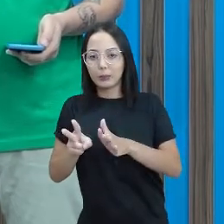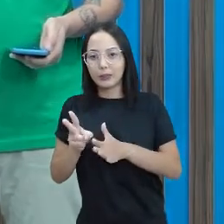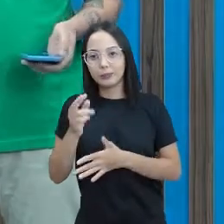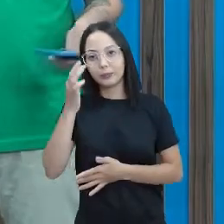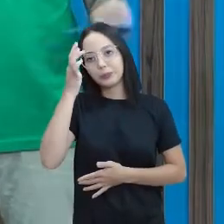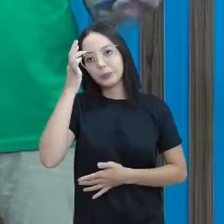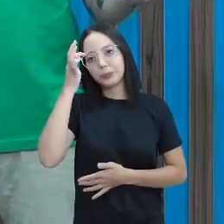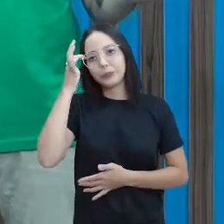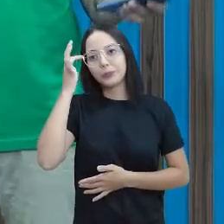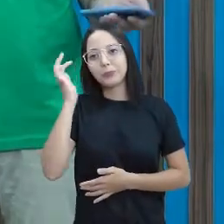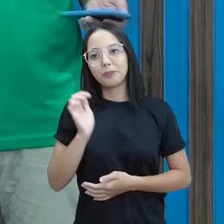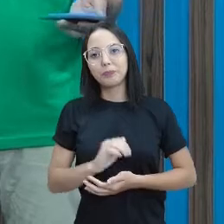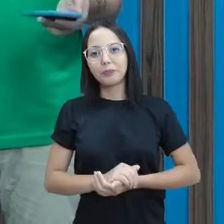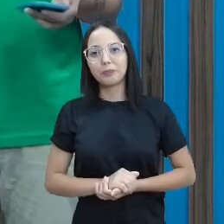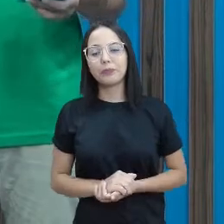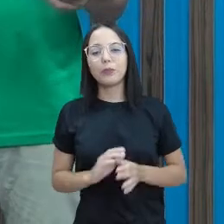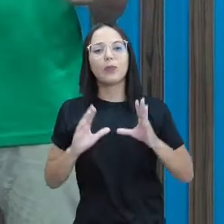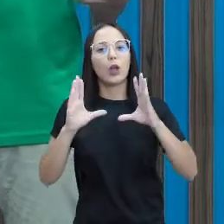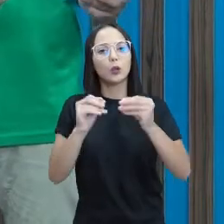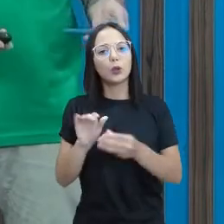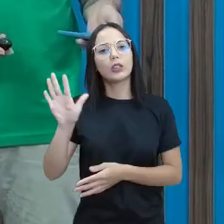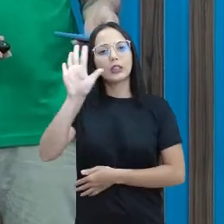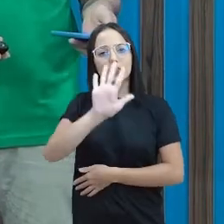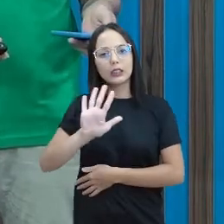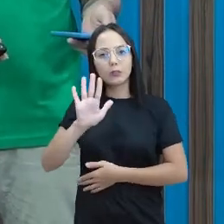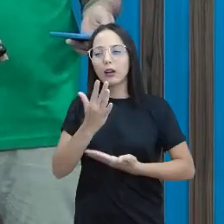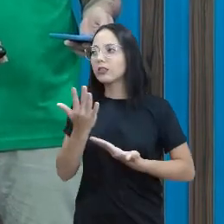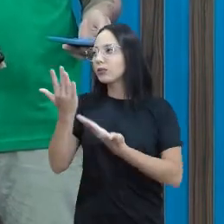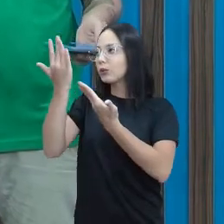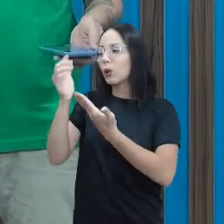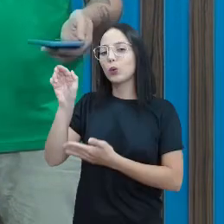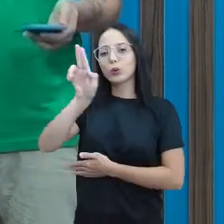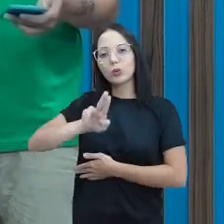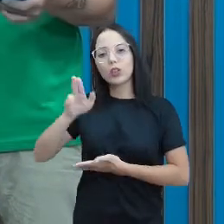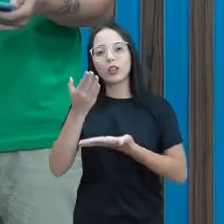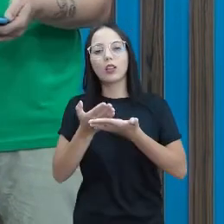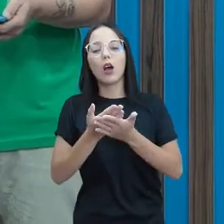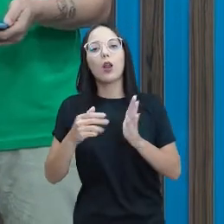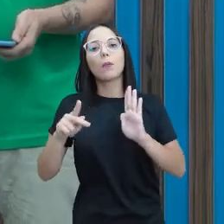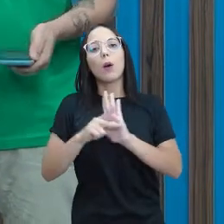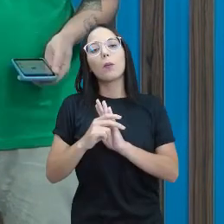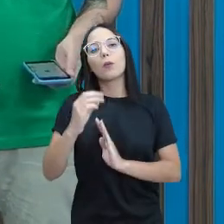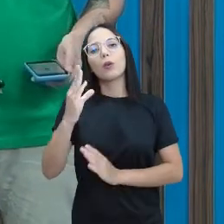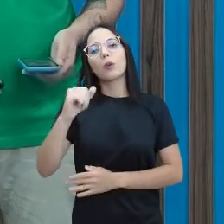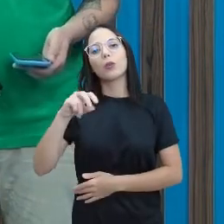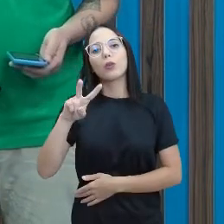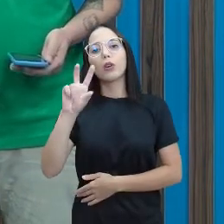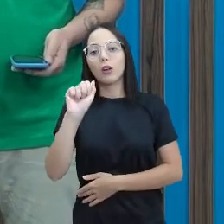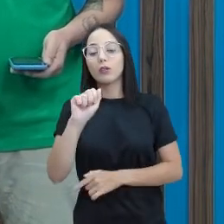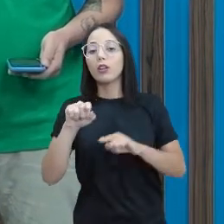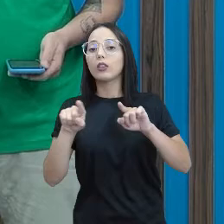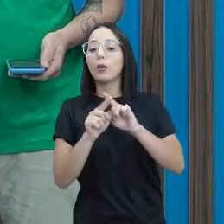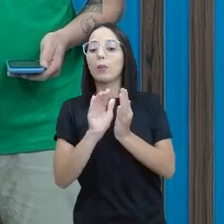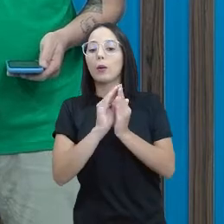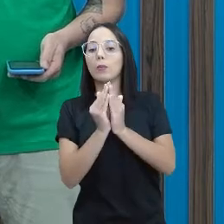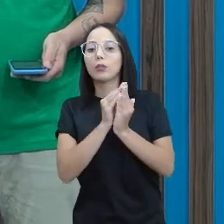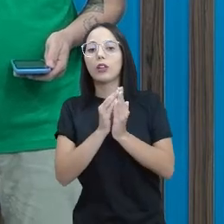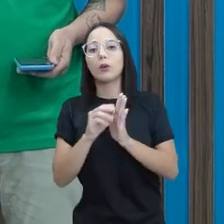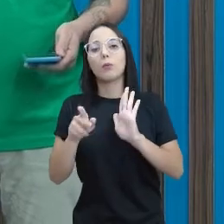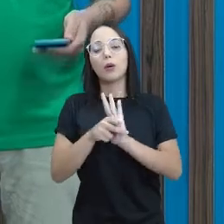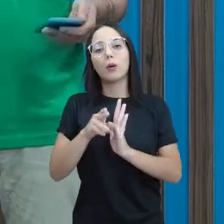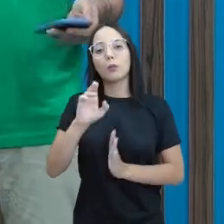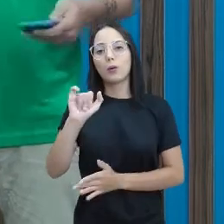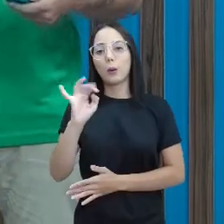certo? Todas as imagens e todas as animações utilizadas nessa aula são do Canva e o avatar do Bitmoji, tá